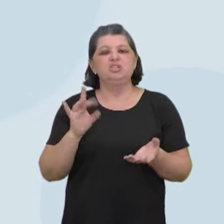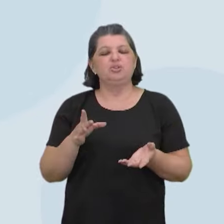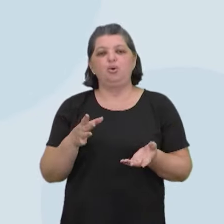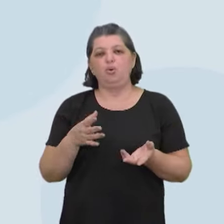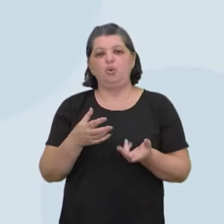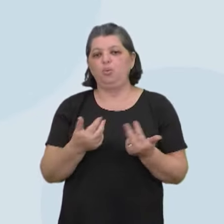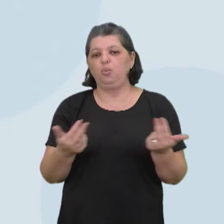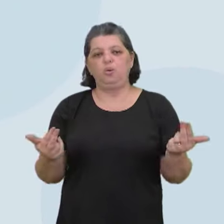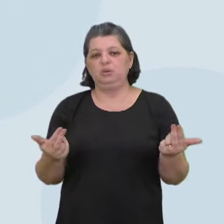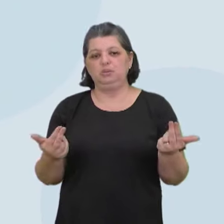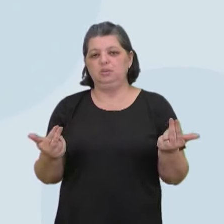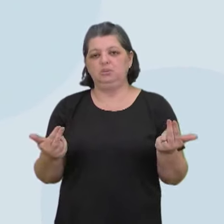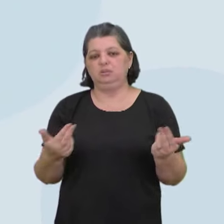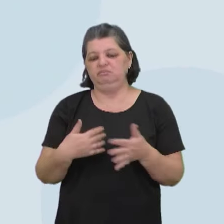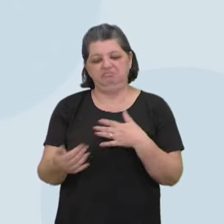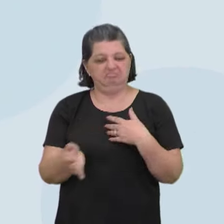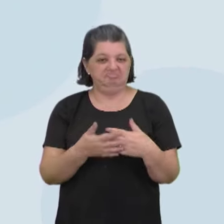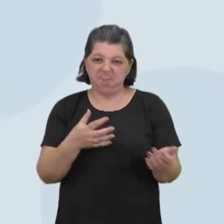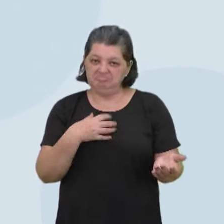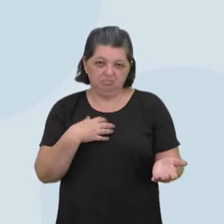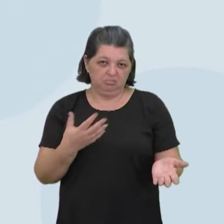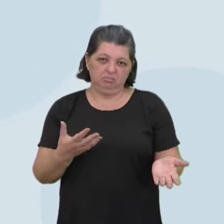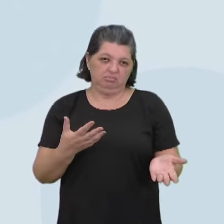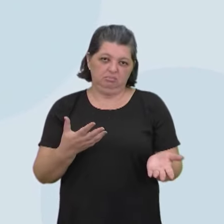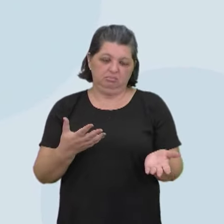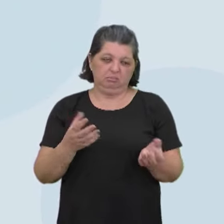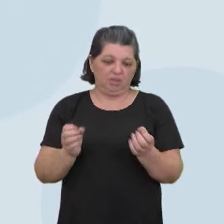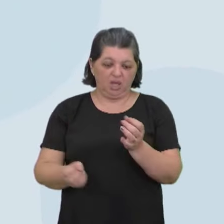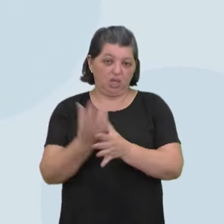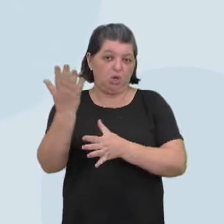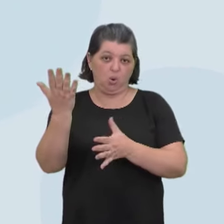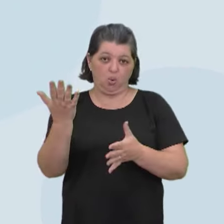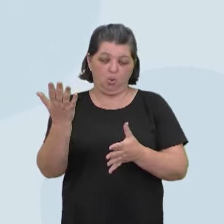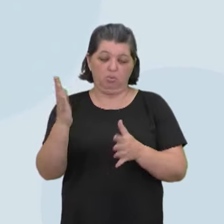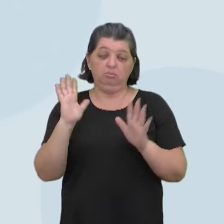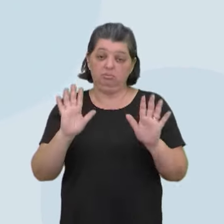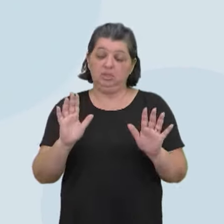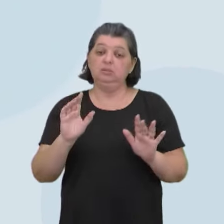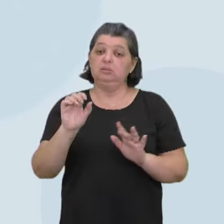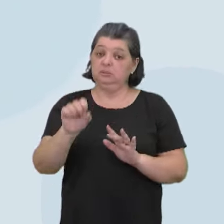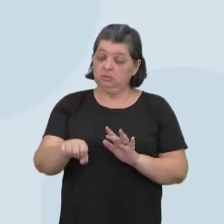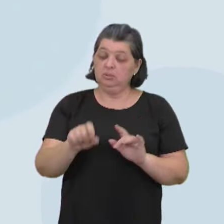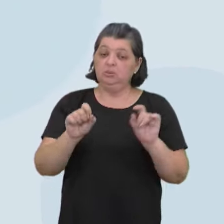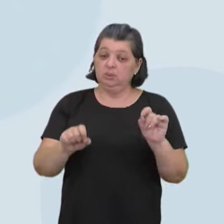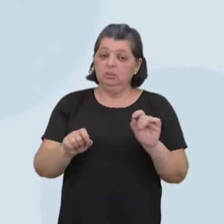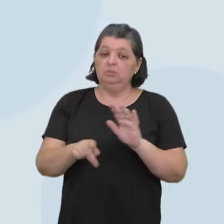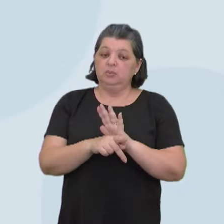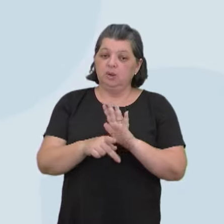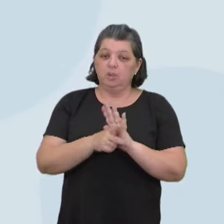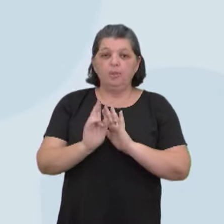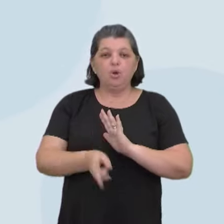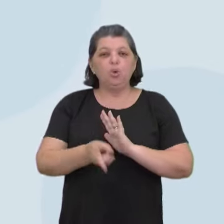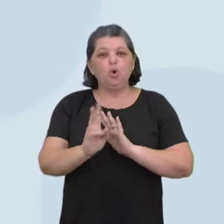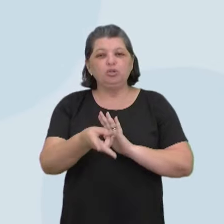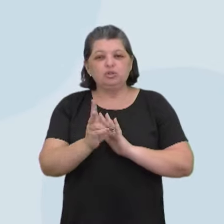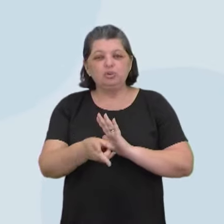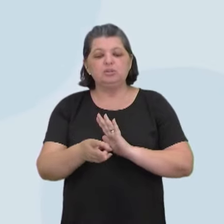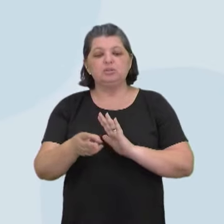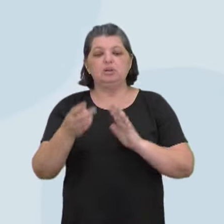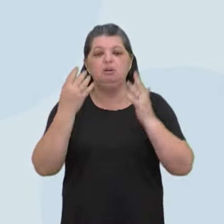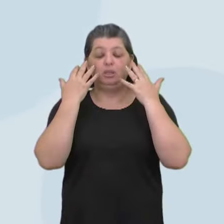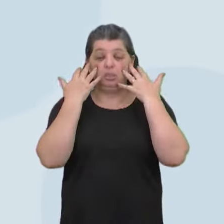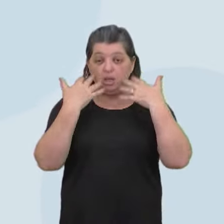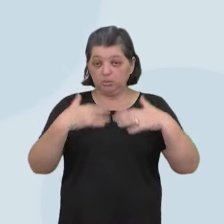fenômenos grotescos surgidos do nada, mas seriam sim o segmento, a continuação natural de